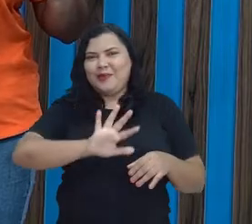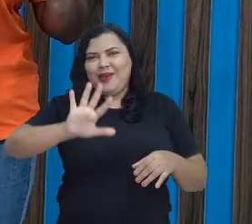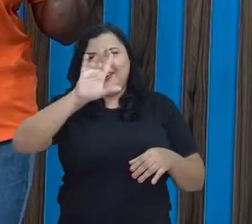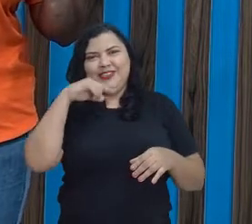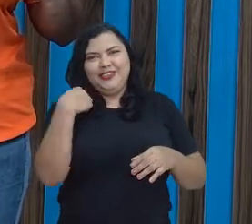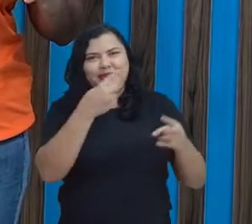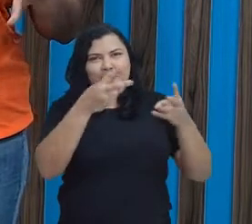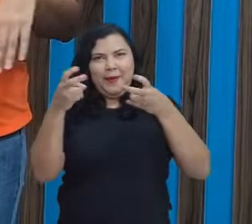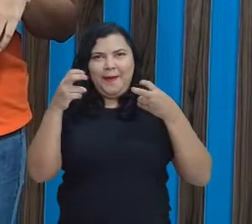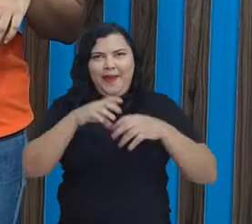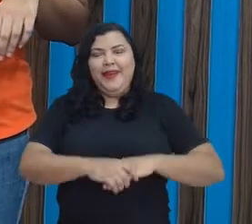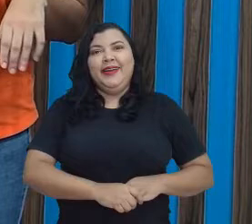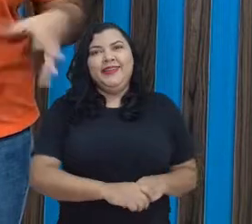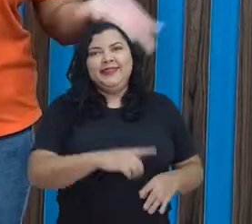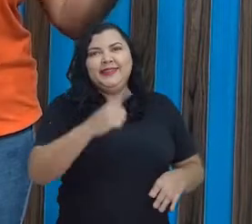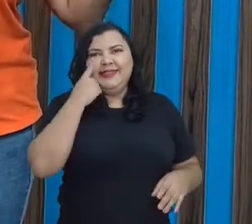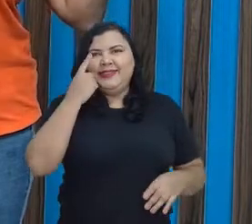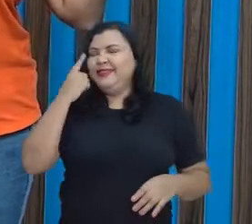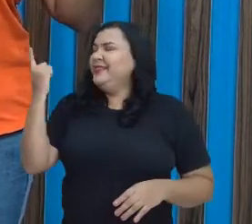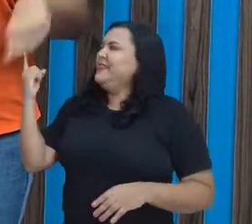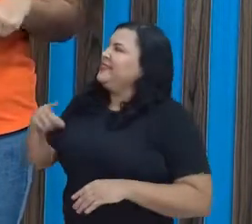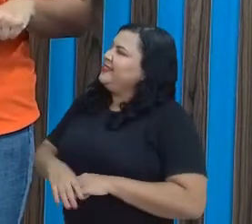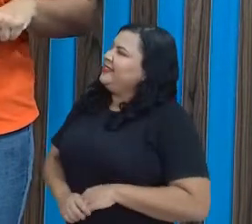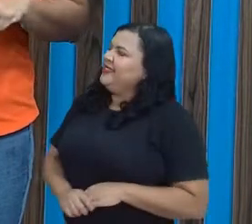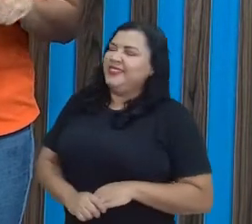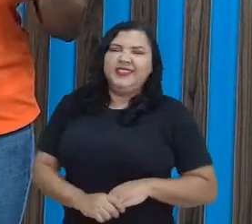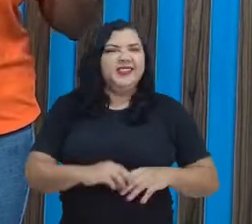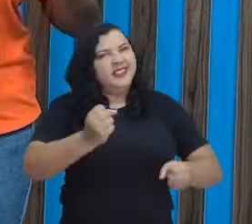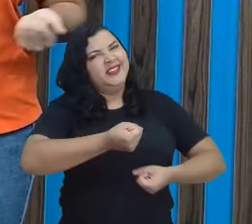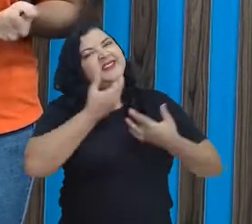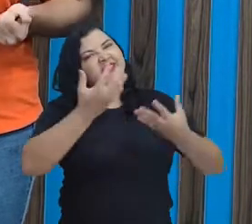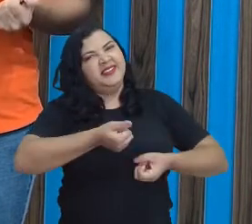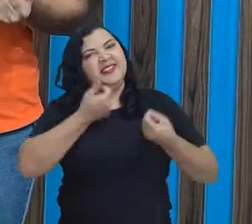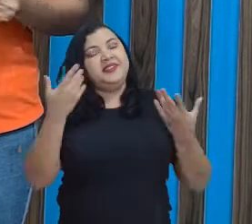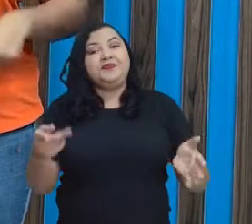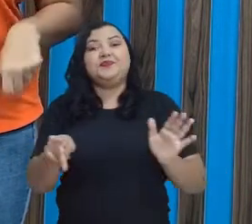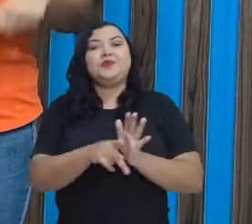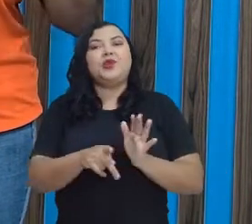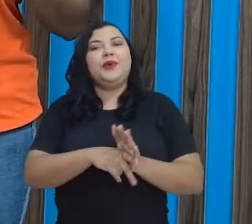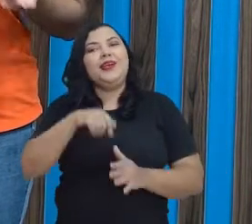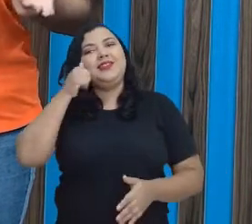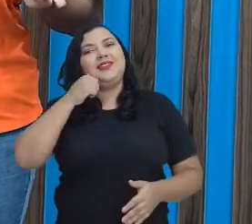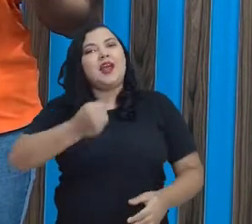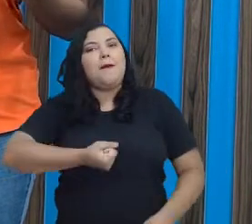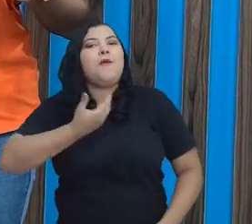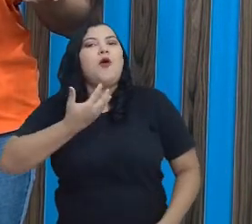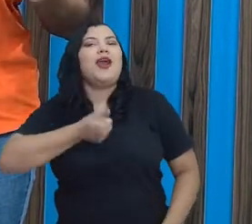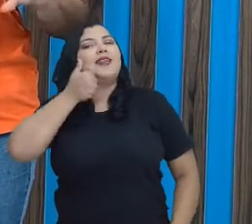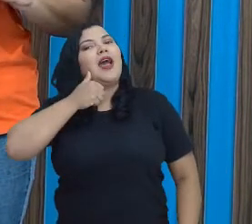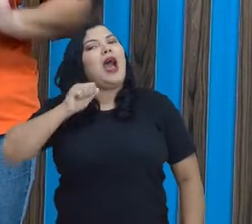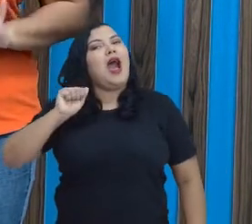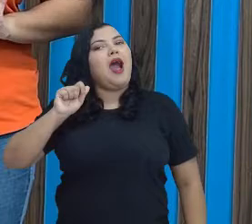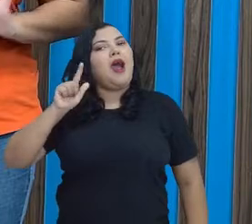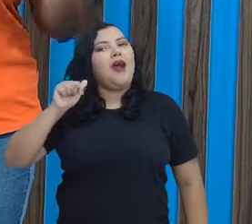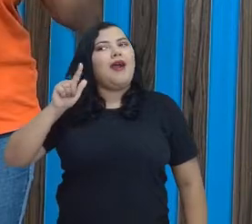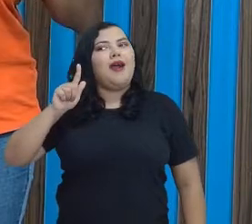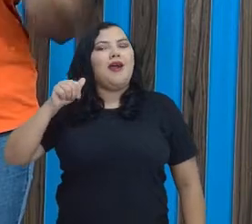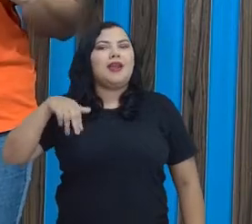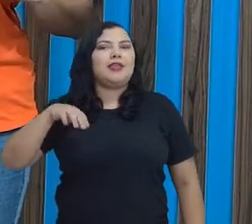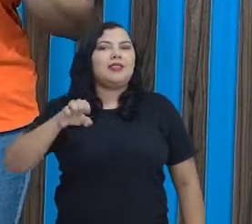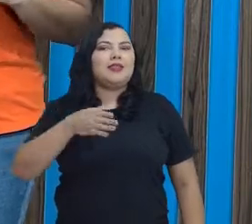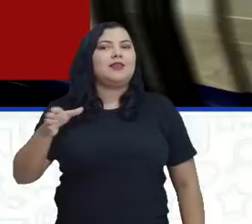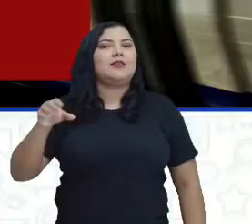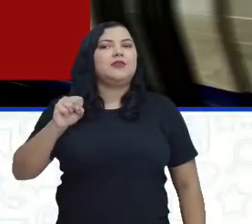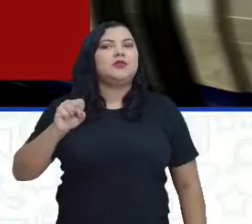antes. E aí eu trouxe também um poema da poeta pernambucana, Agnes Souza, certo? Então, se vocês não conhecem,